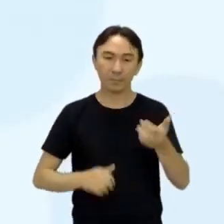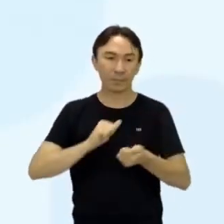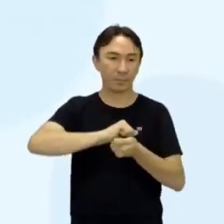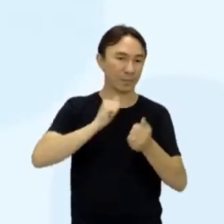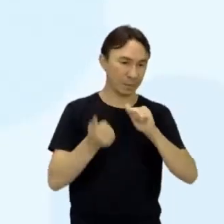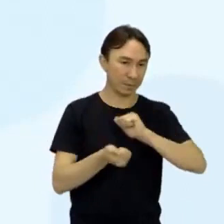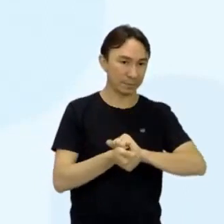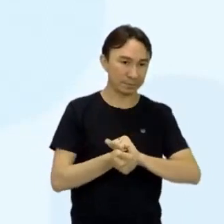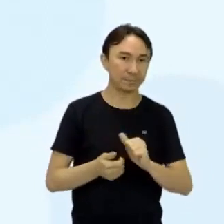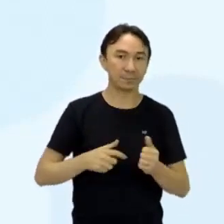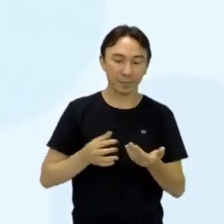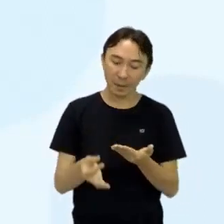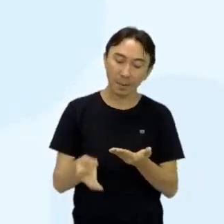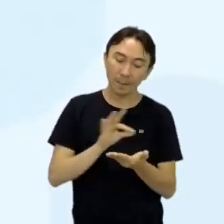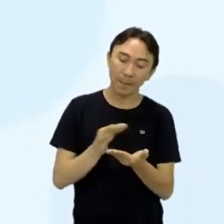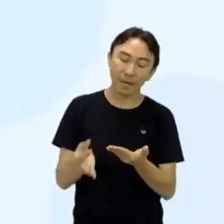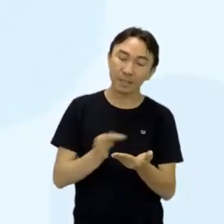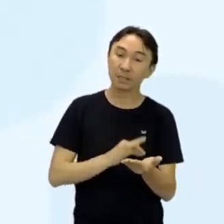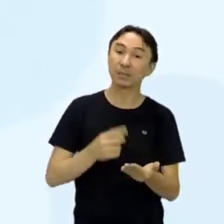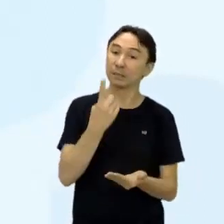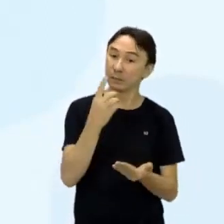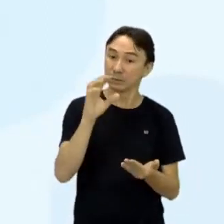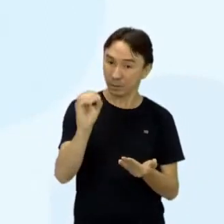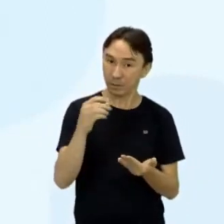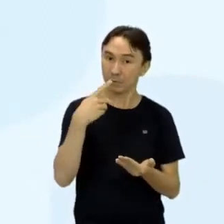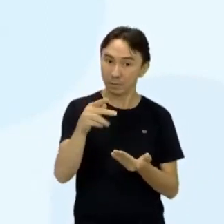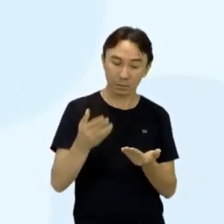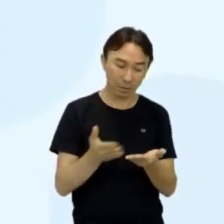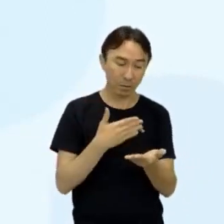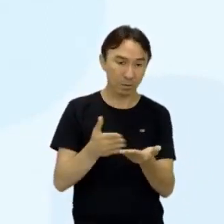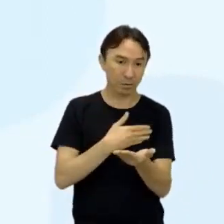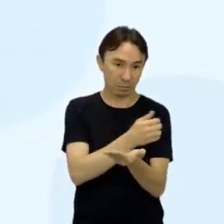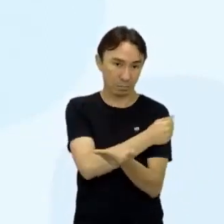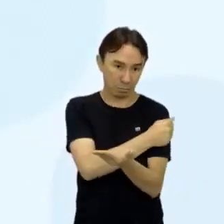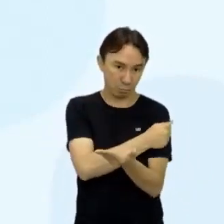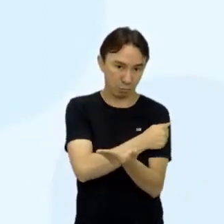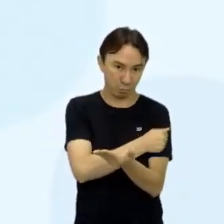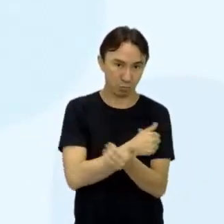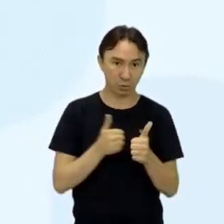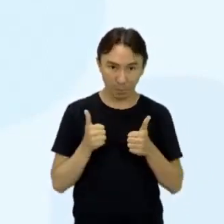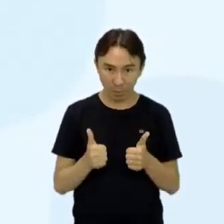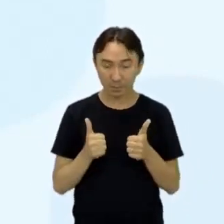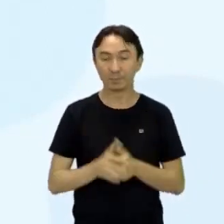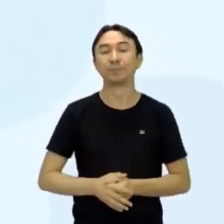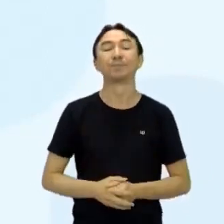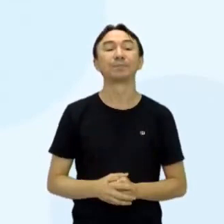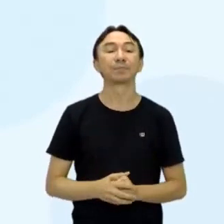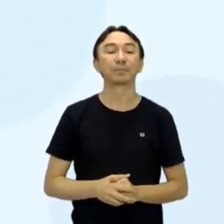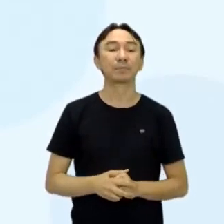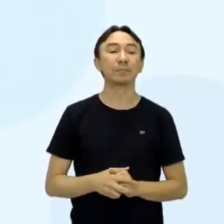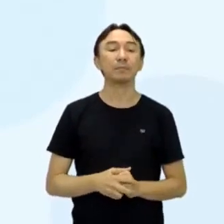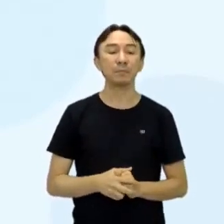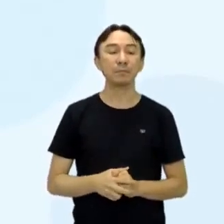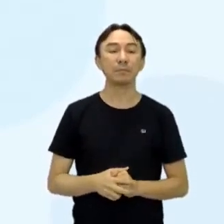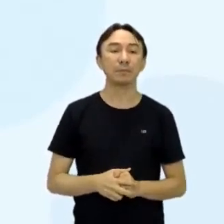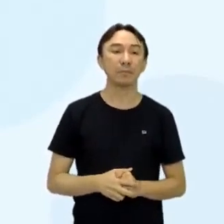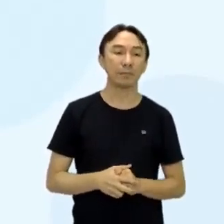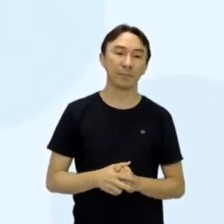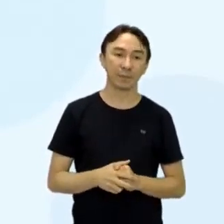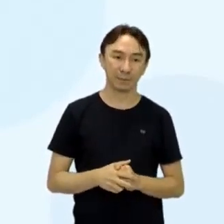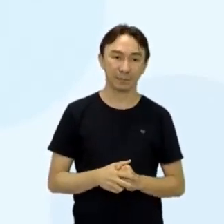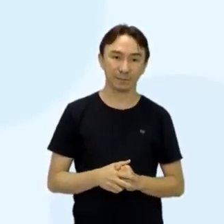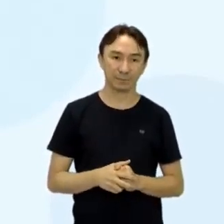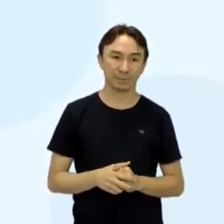na página 10, tá certo? Do currículo em ação de 2022 de vocês. Tá assim, ó, os